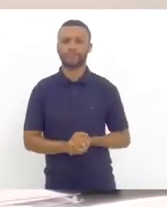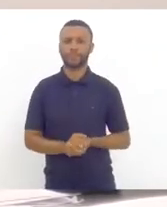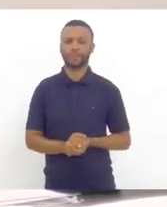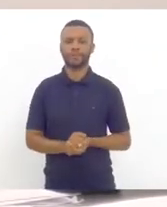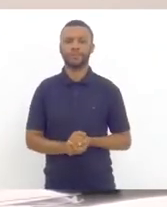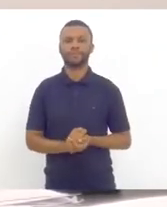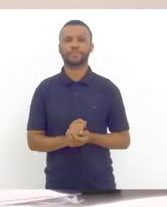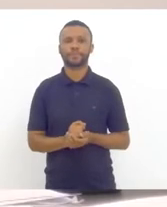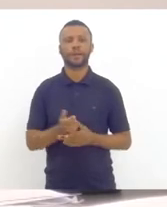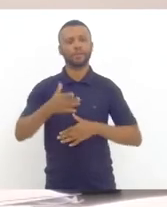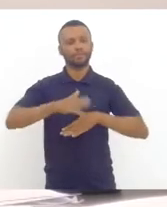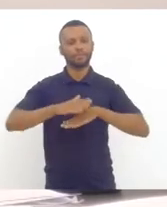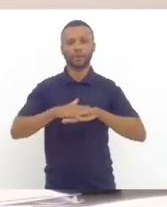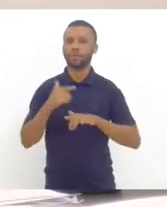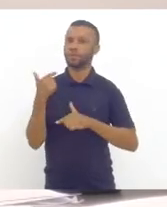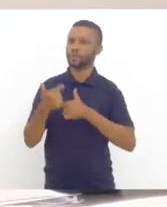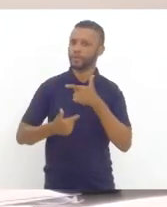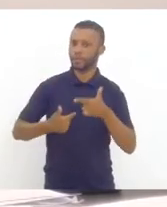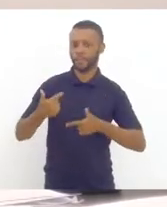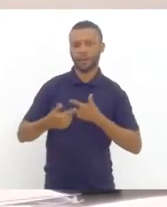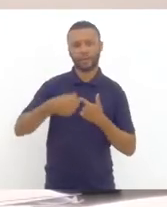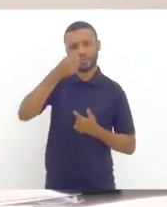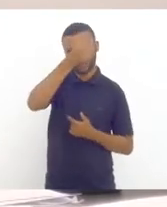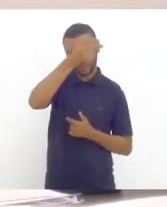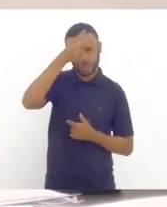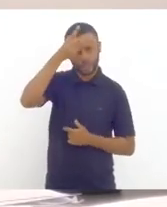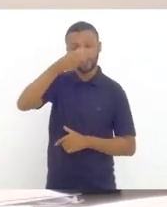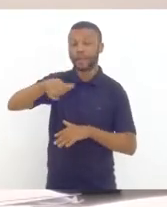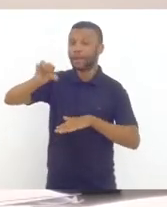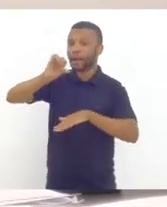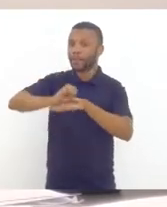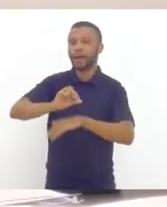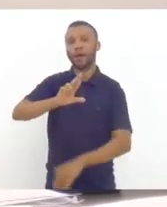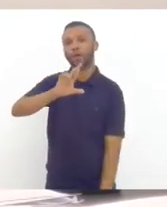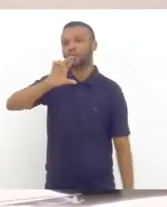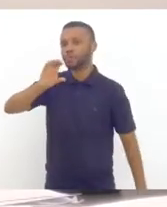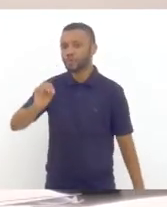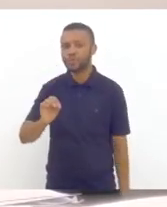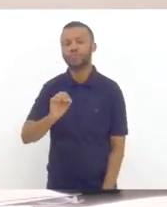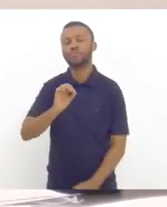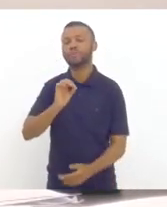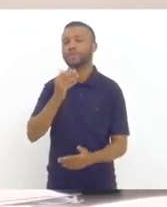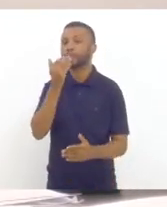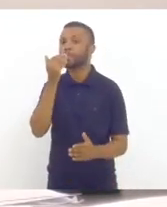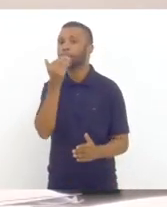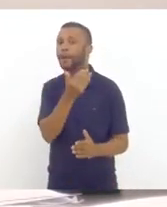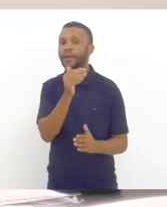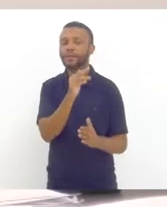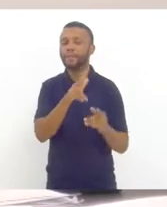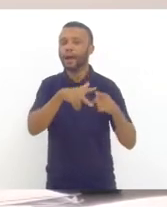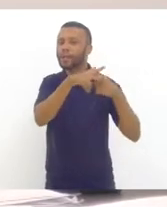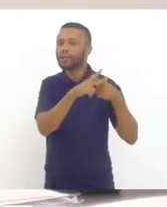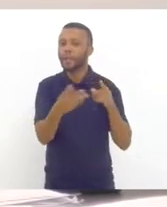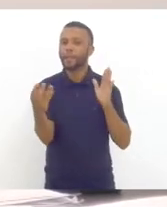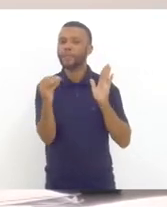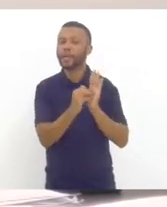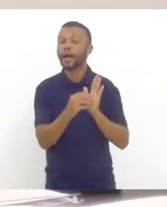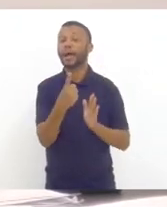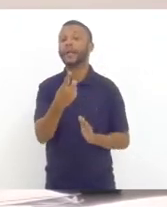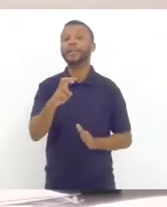de um trabalho do município da capital para 15 anos. Existe